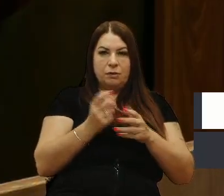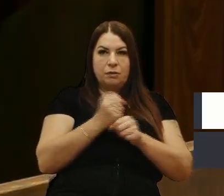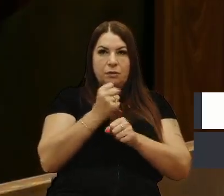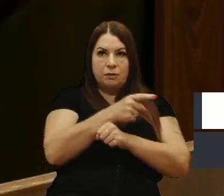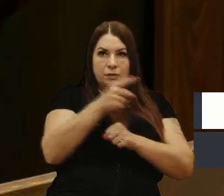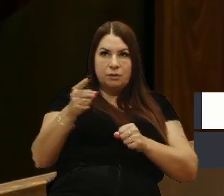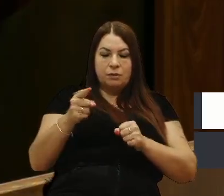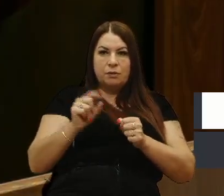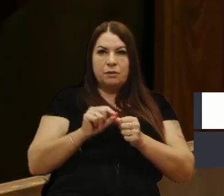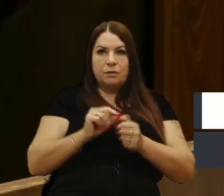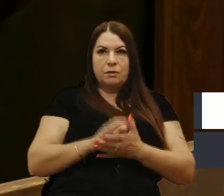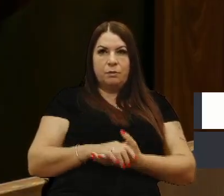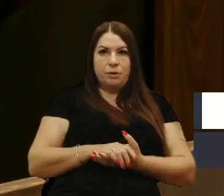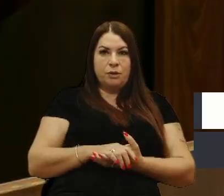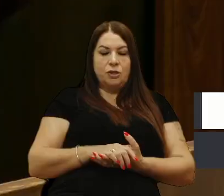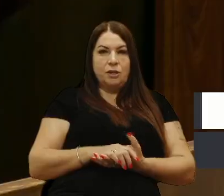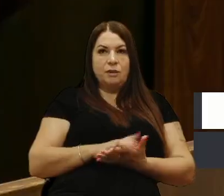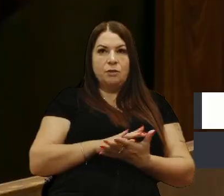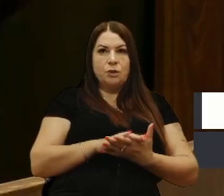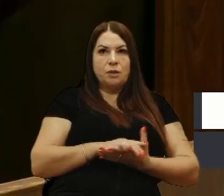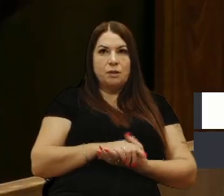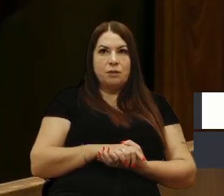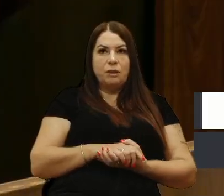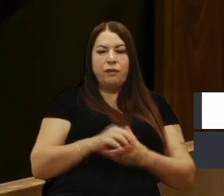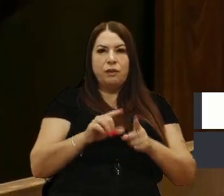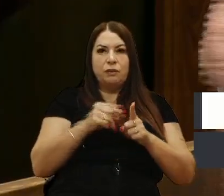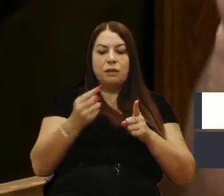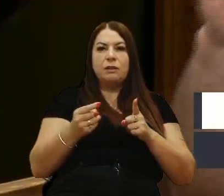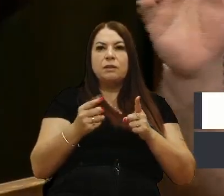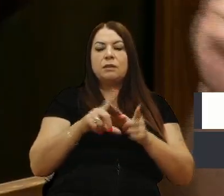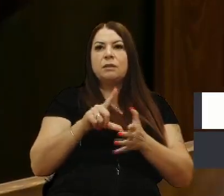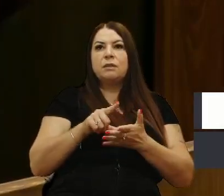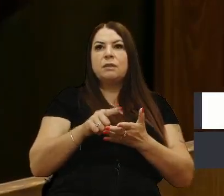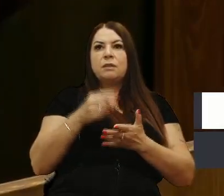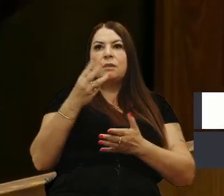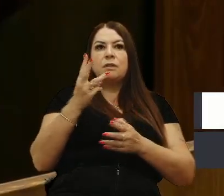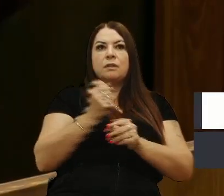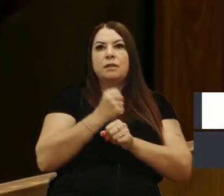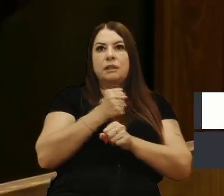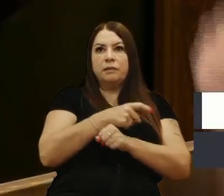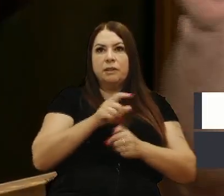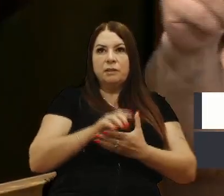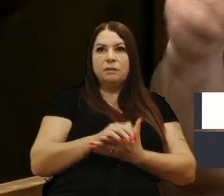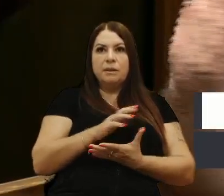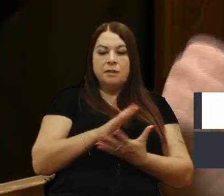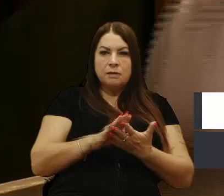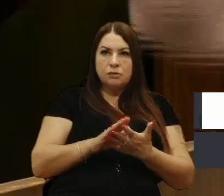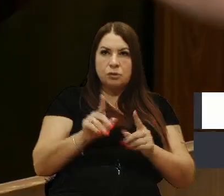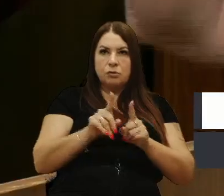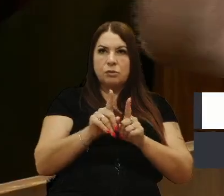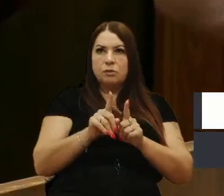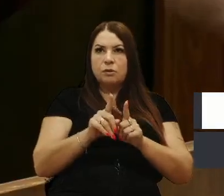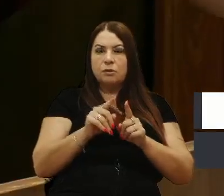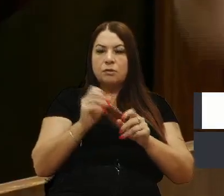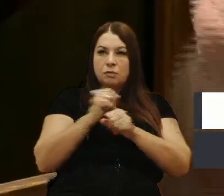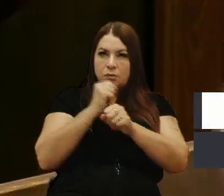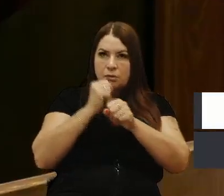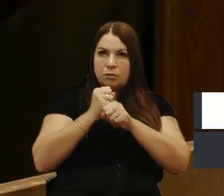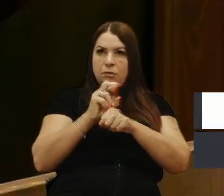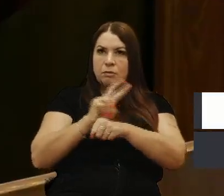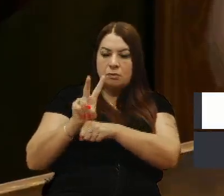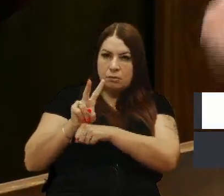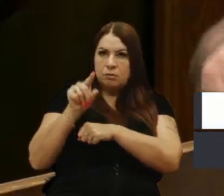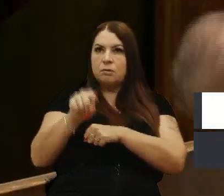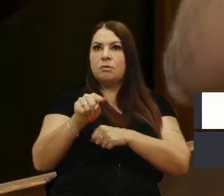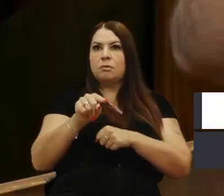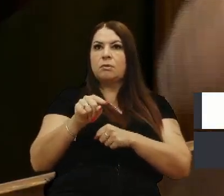senhor realizou? Já tem que estar no edital. Empresa ter realizado no mínimo 3 obras. E essas obras, o nosso fiscal,